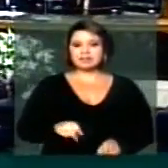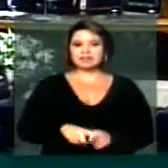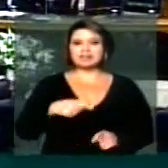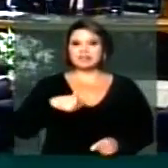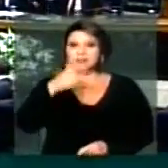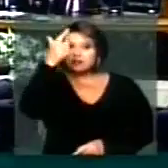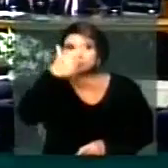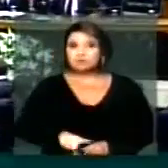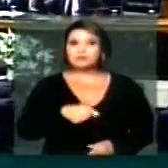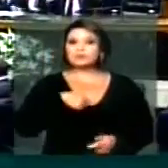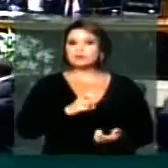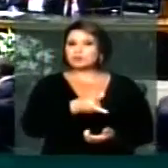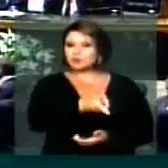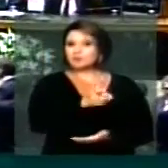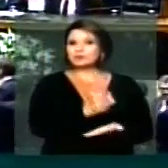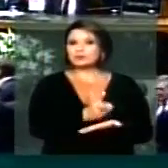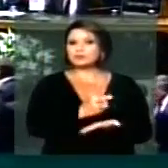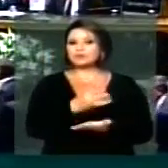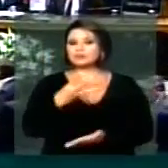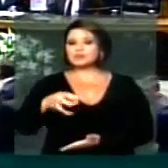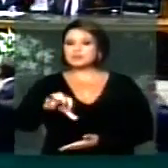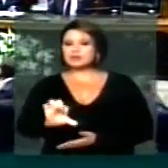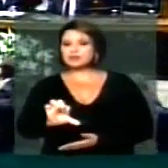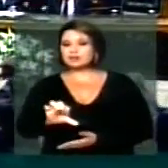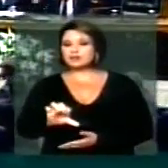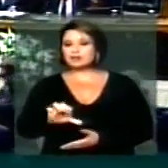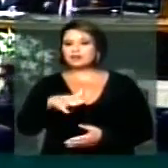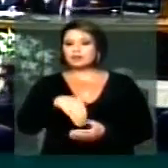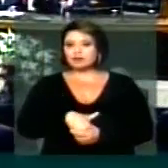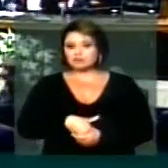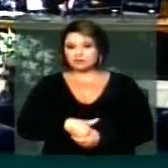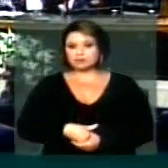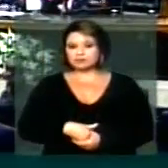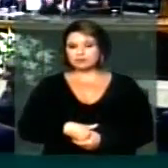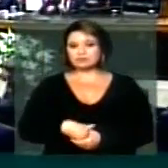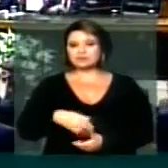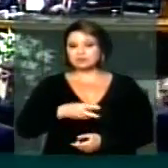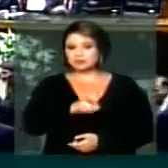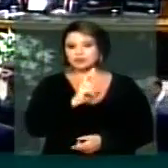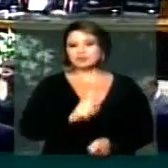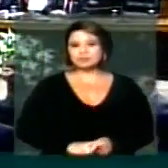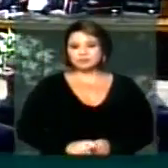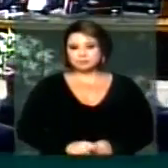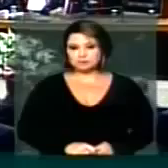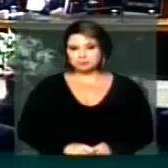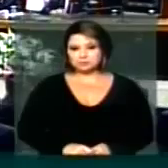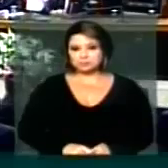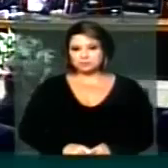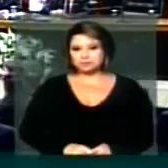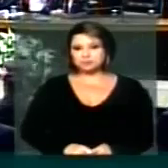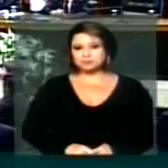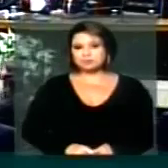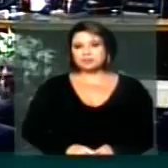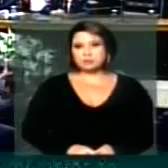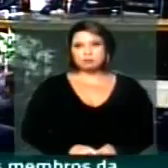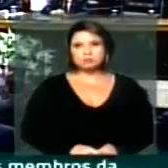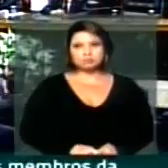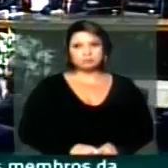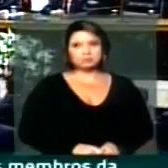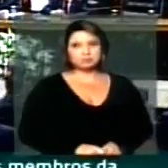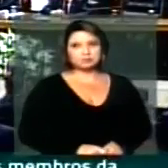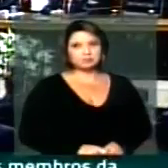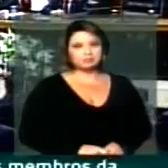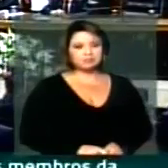com 49 votos contra 31. Deputado Arlindo Quinalha. Senhoras deputadas, senhores deputados,